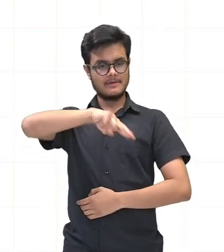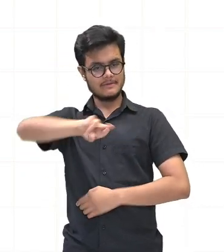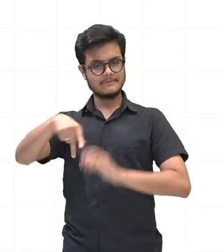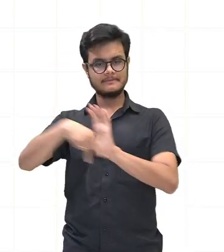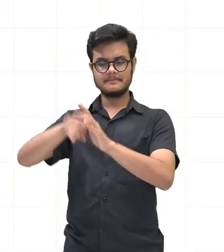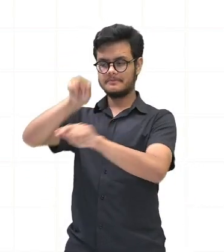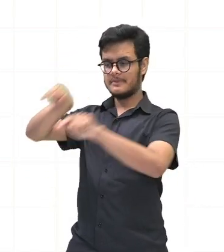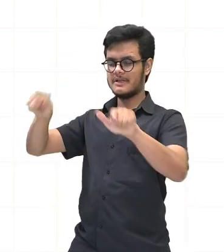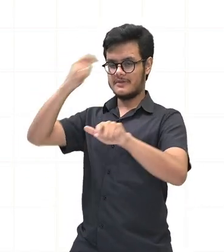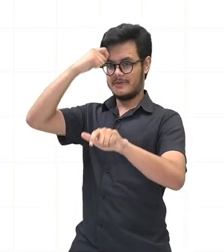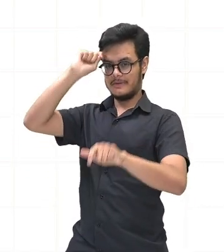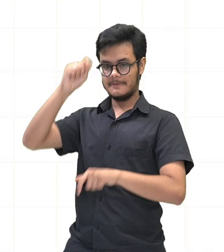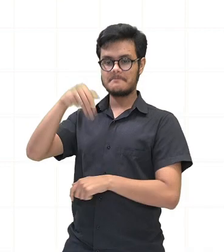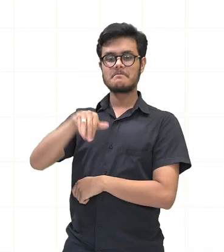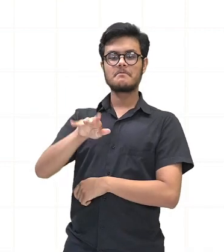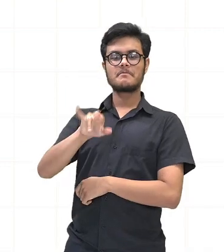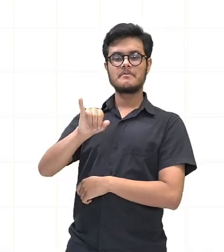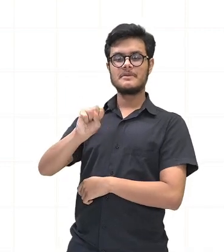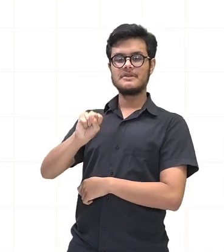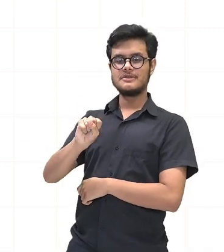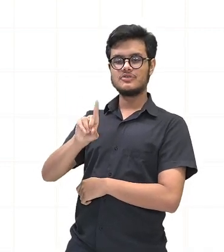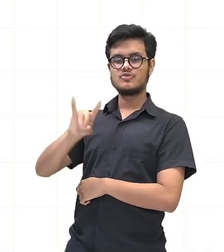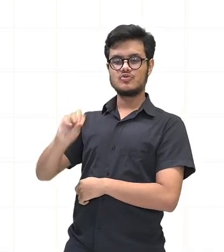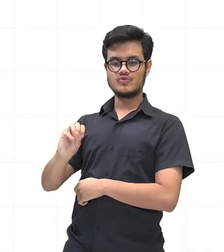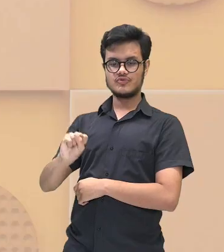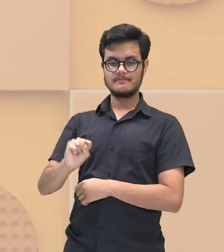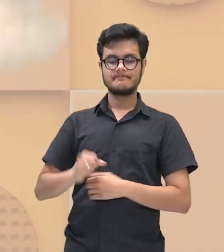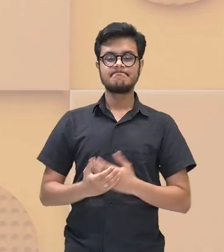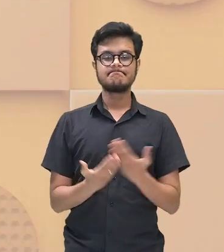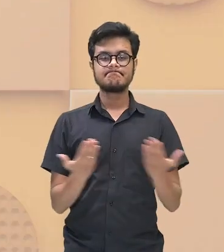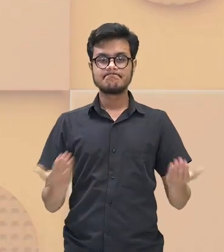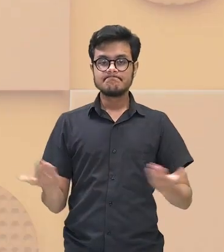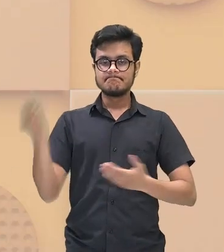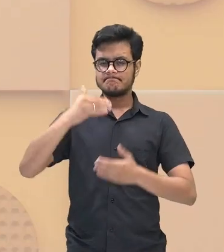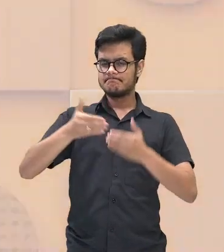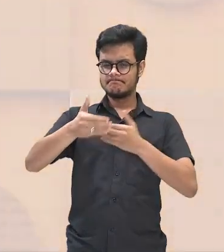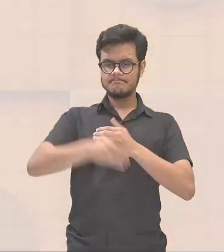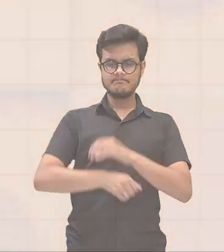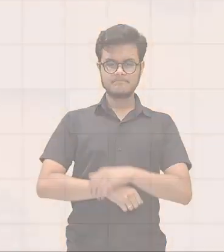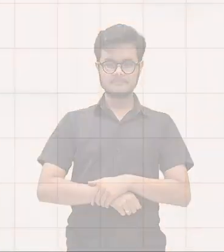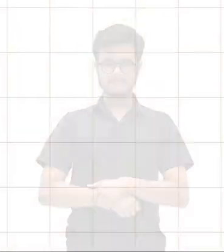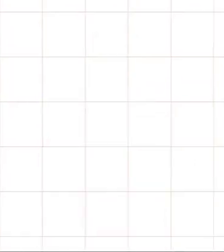religiosa dos povos africanos e ameríndios. Vamos à nossa aula?